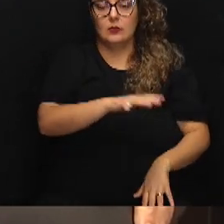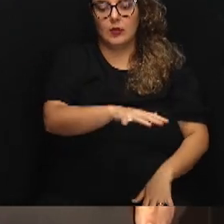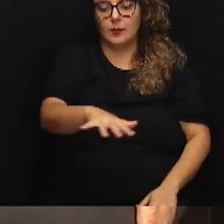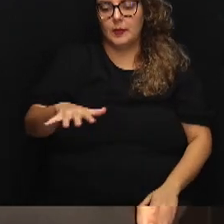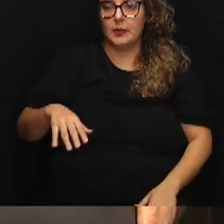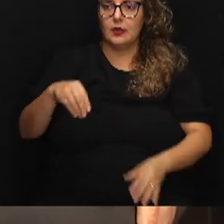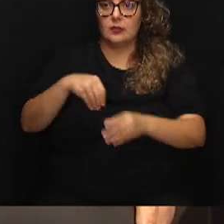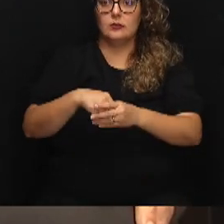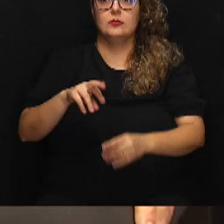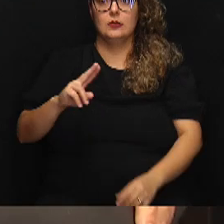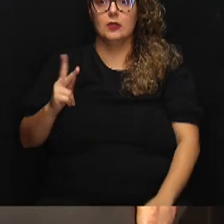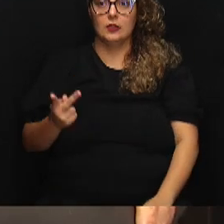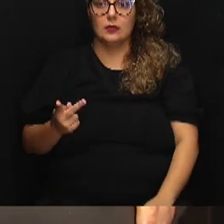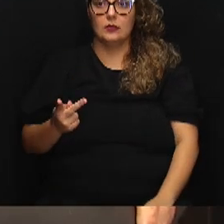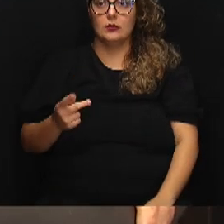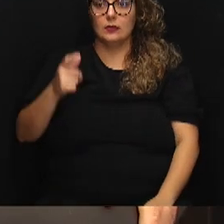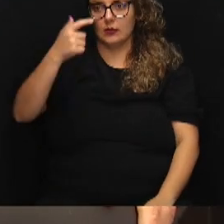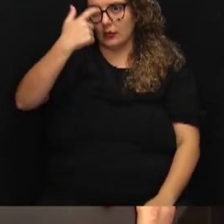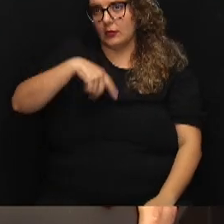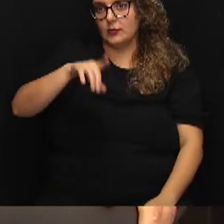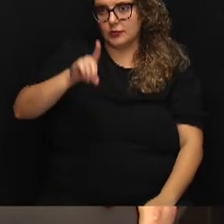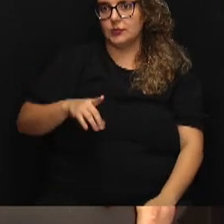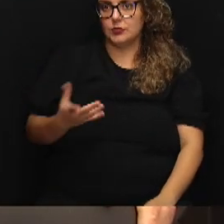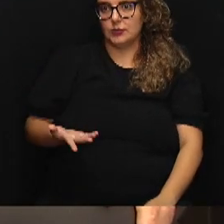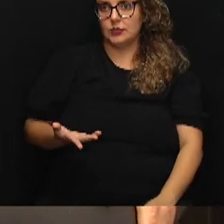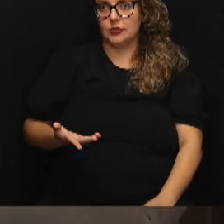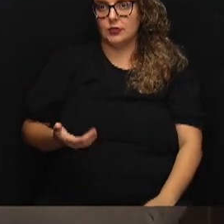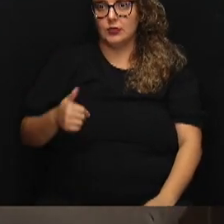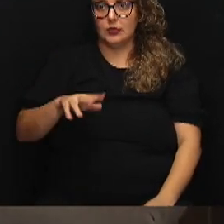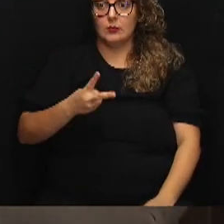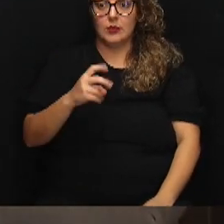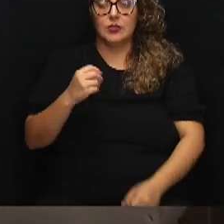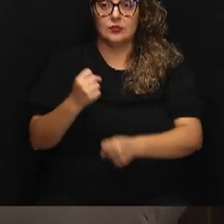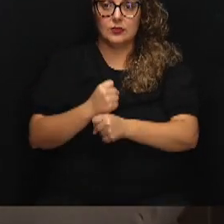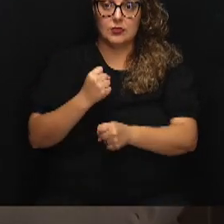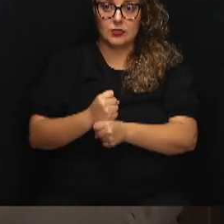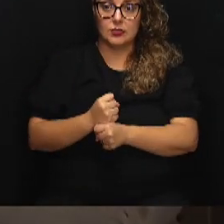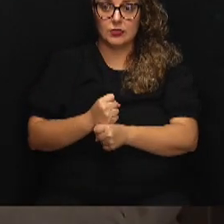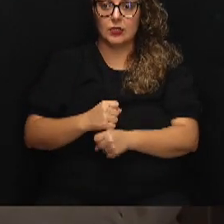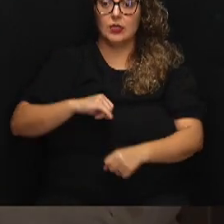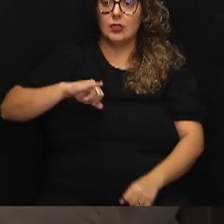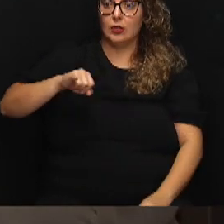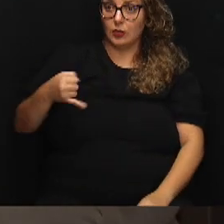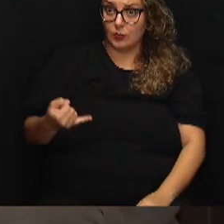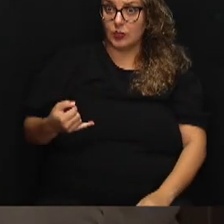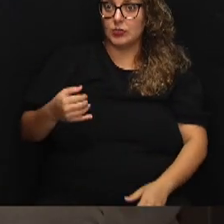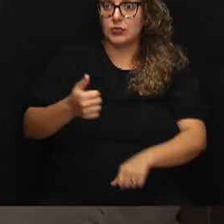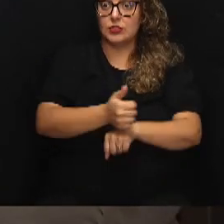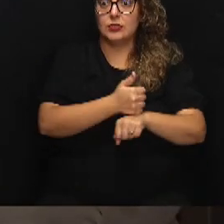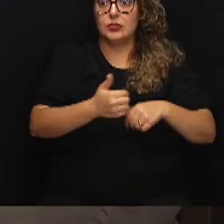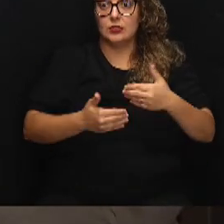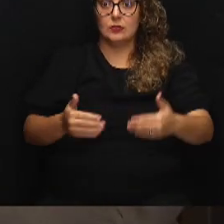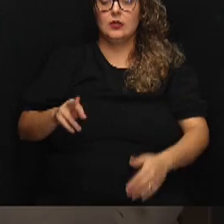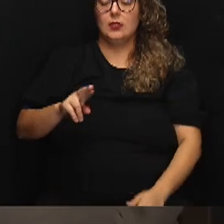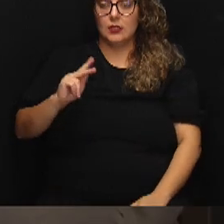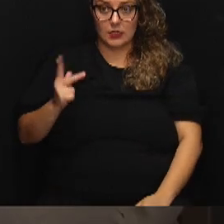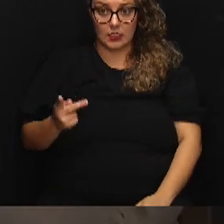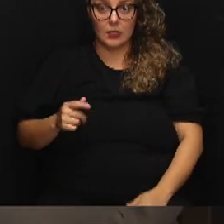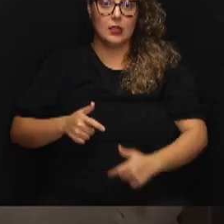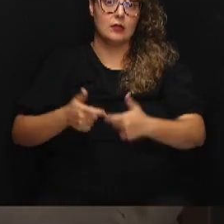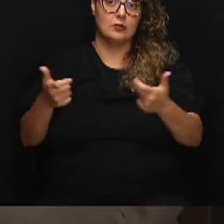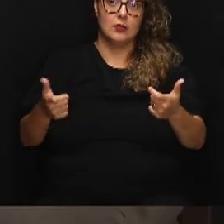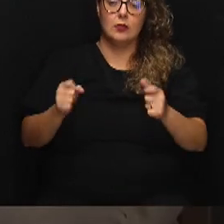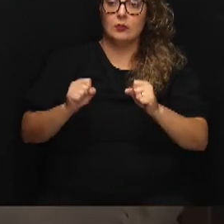área de RH, me tornei um diretor e estou à frente como diretor há mais de 20 anos. Então, a oportunidade de carreira dentro da área de recursos humanos já é ampla, porque você